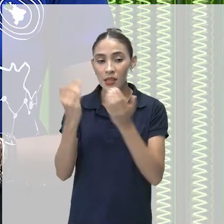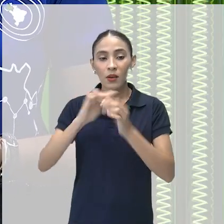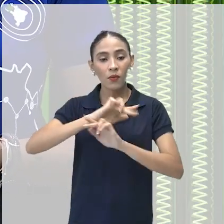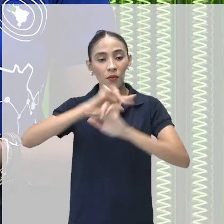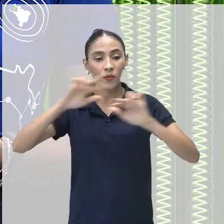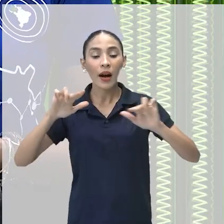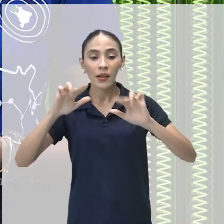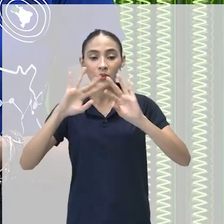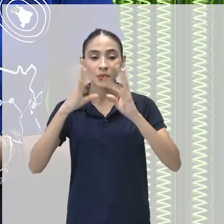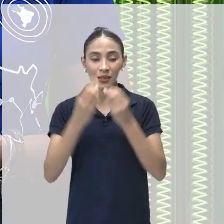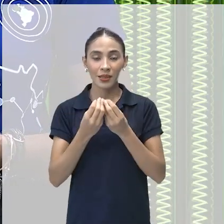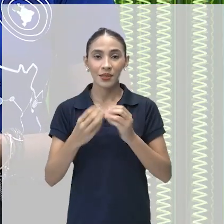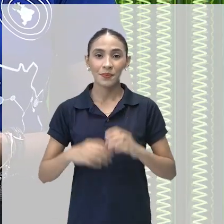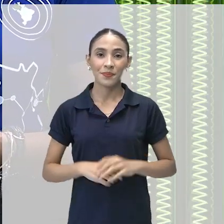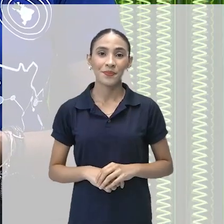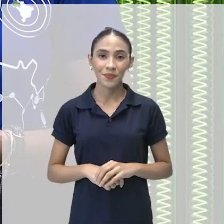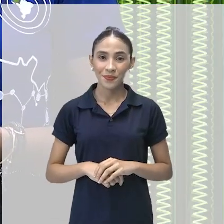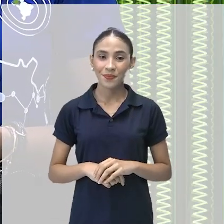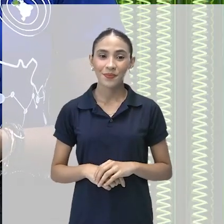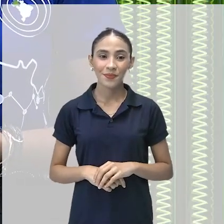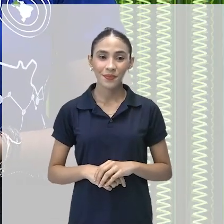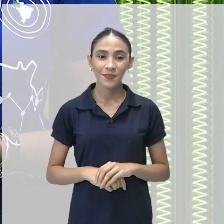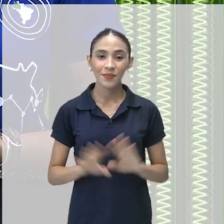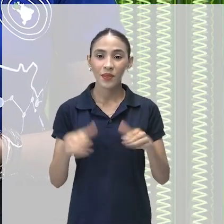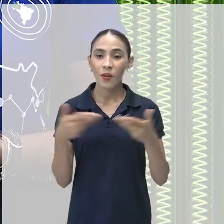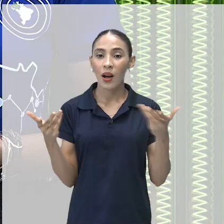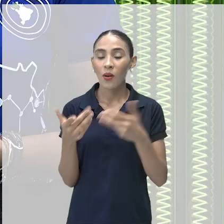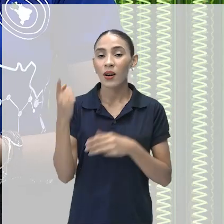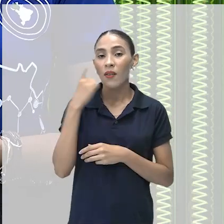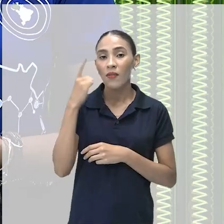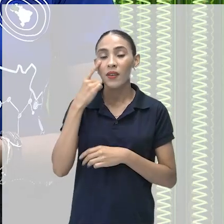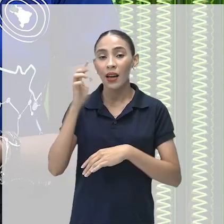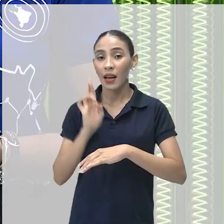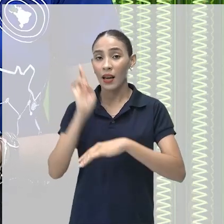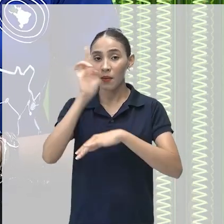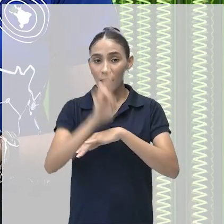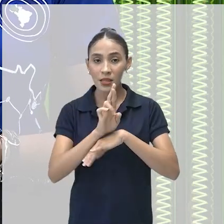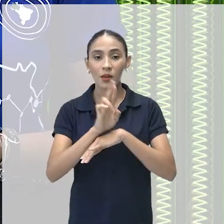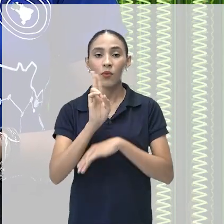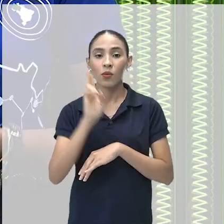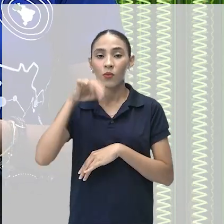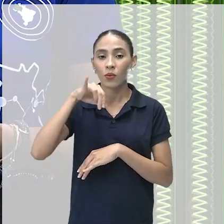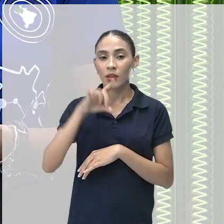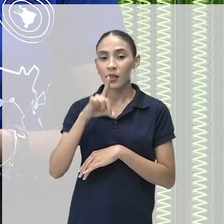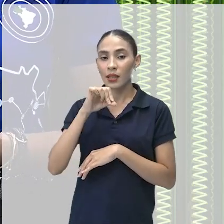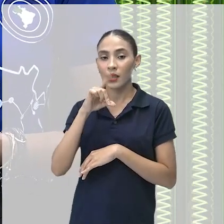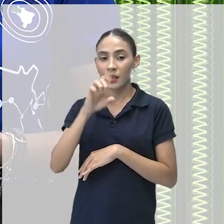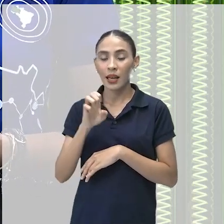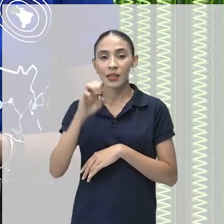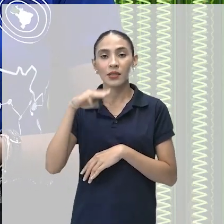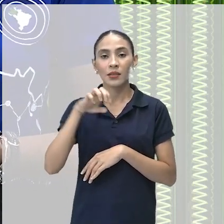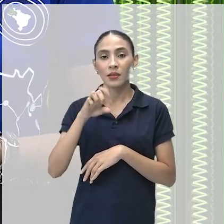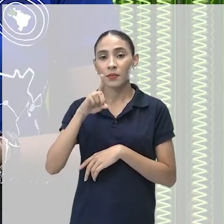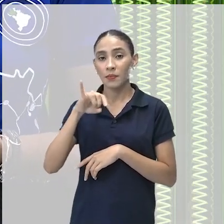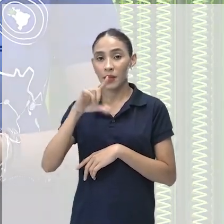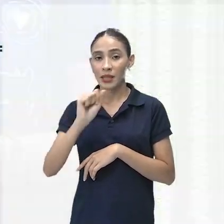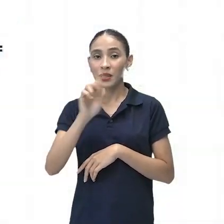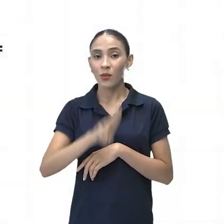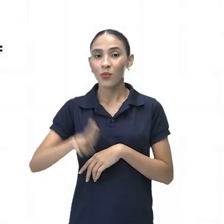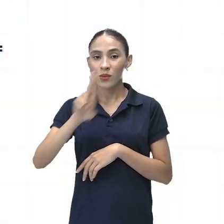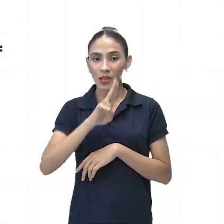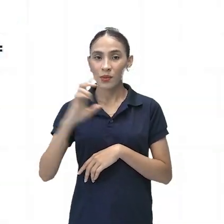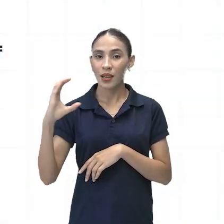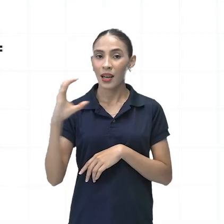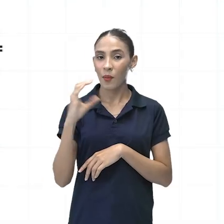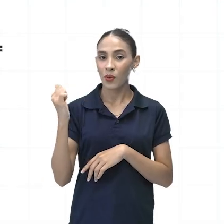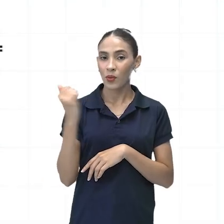de outros elementos. Agora, vamos ver essa representação dessa unidade de medida que utilizamos como padrão, que é o